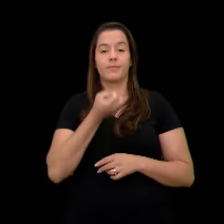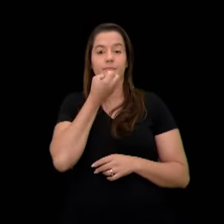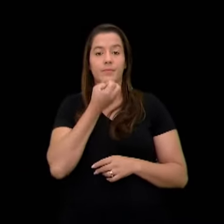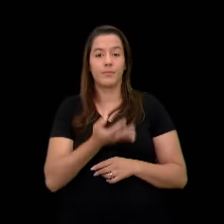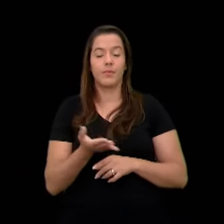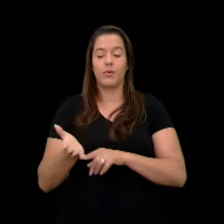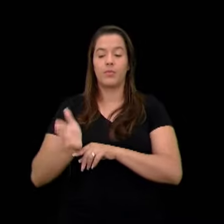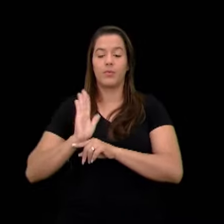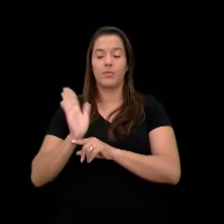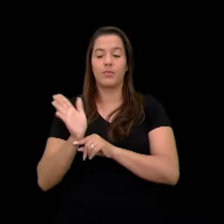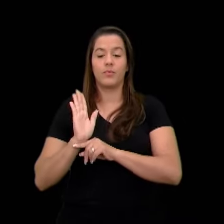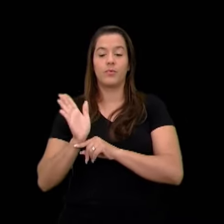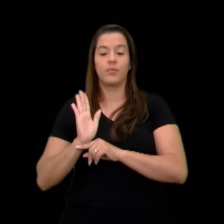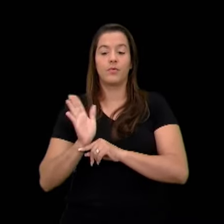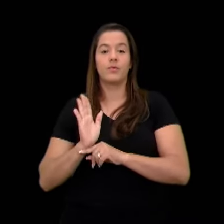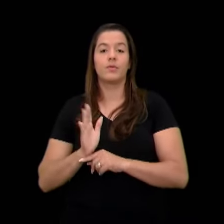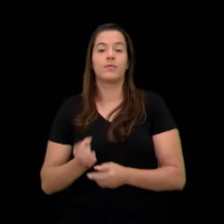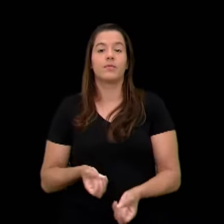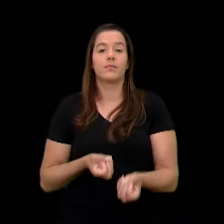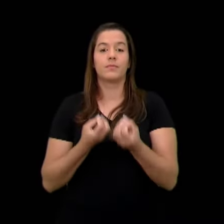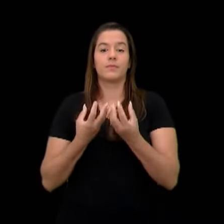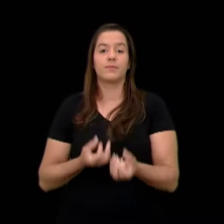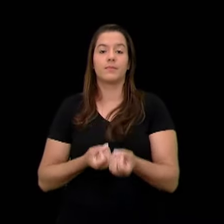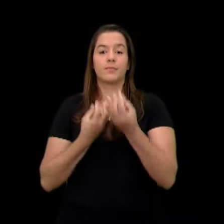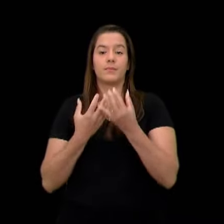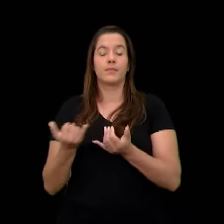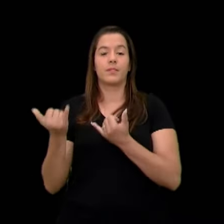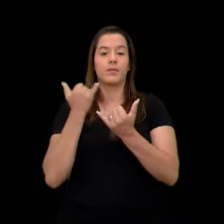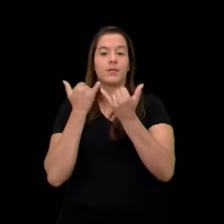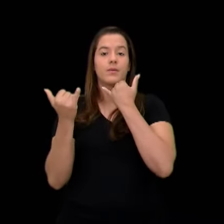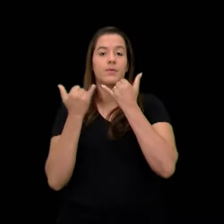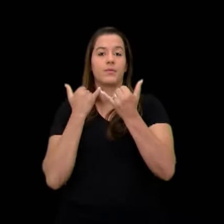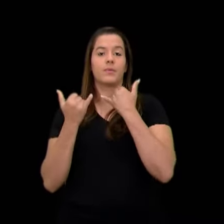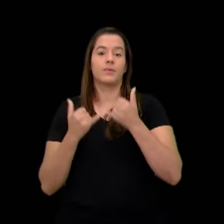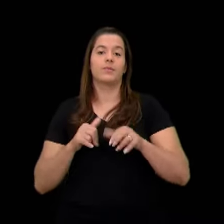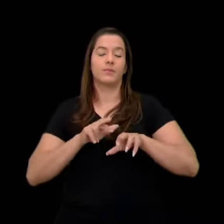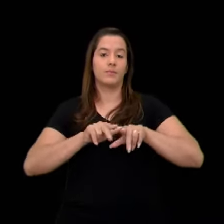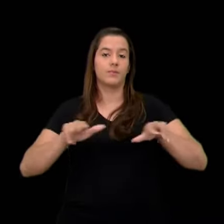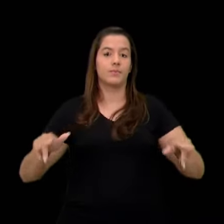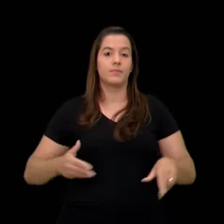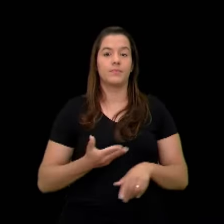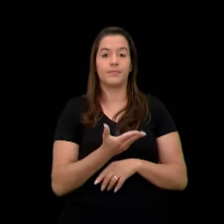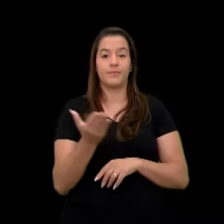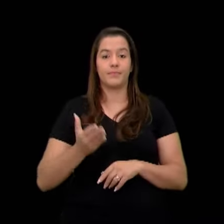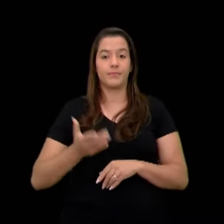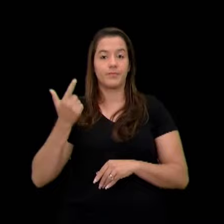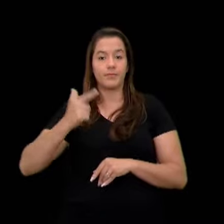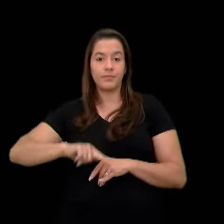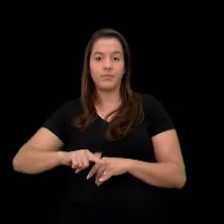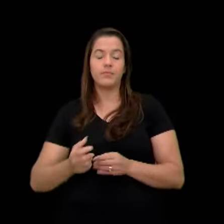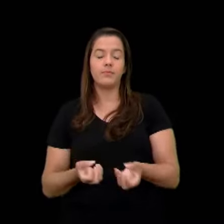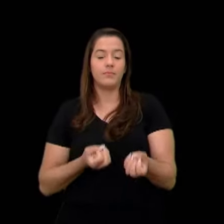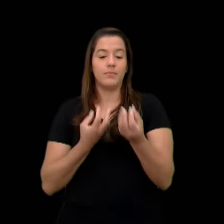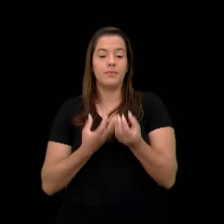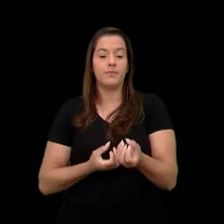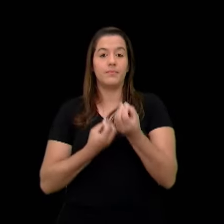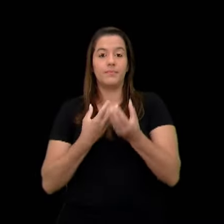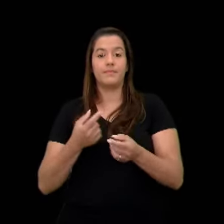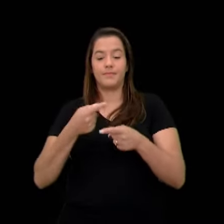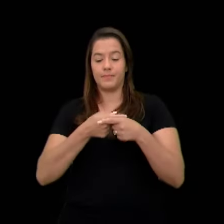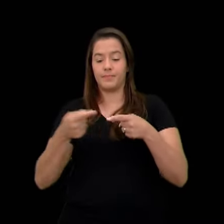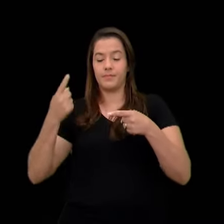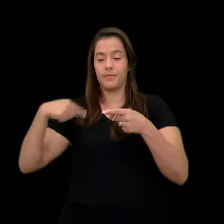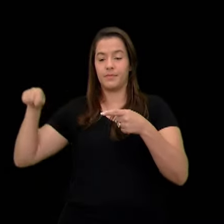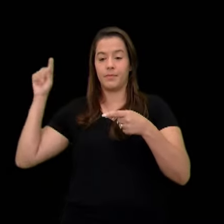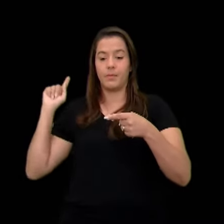aí retratando esses dados aí informativos para vocês. Na verdade é mais um dado, né, porque a gente viu na semana passada,